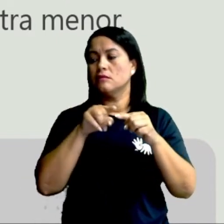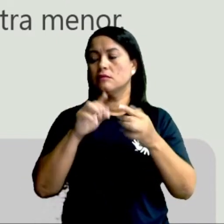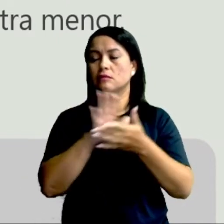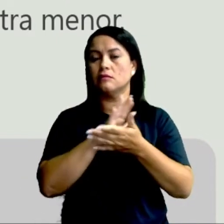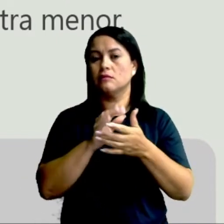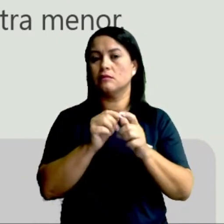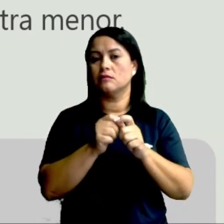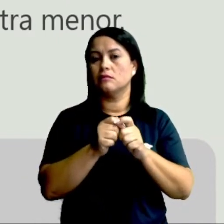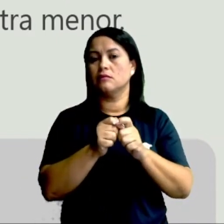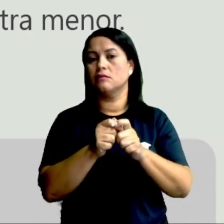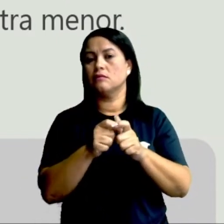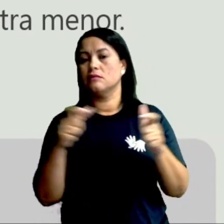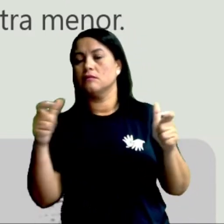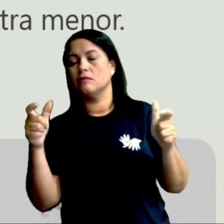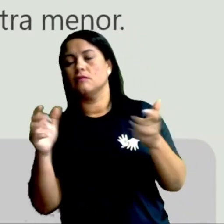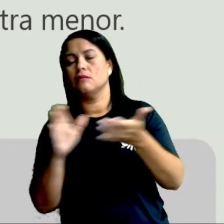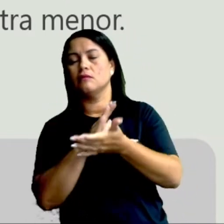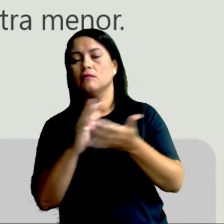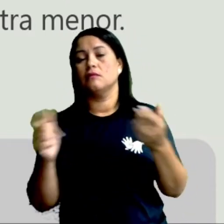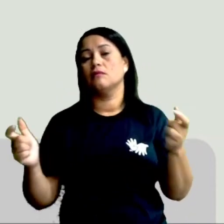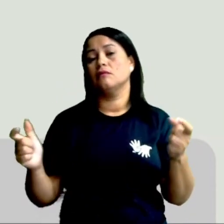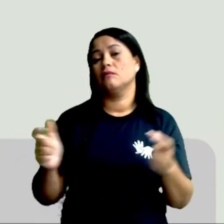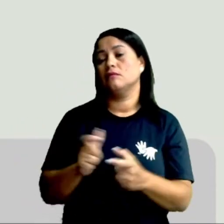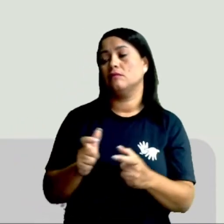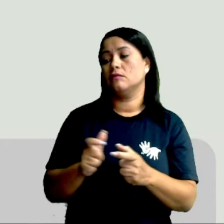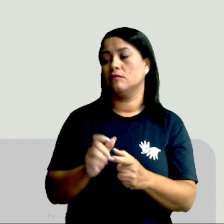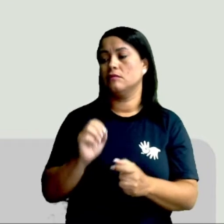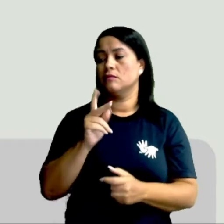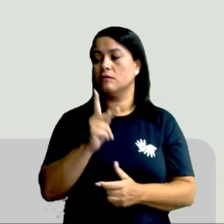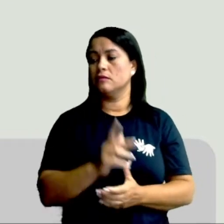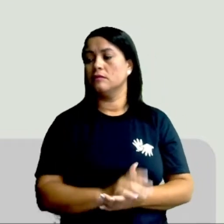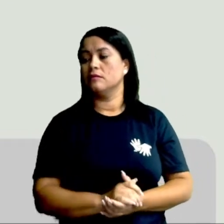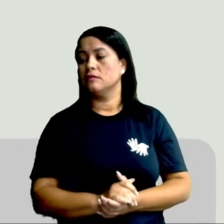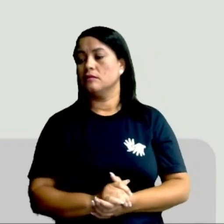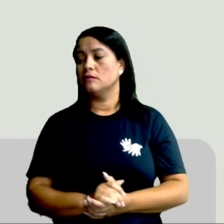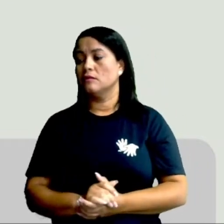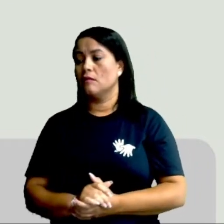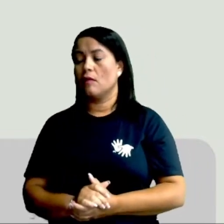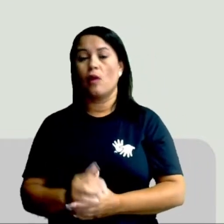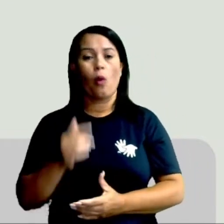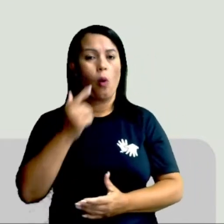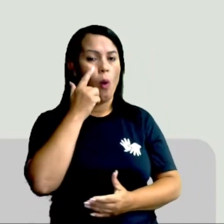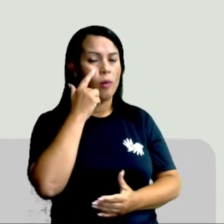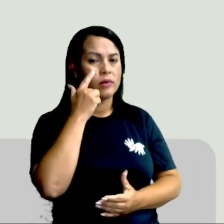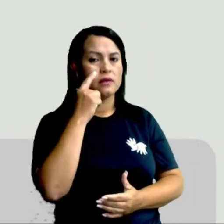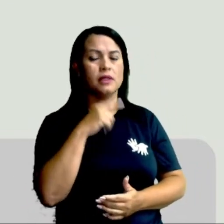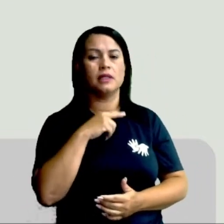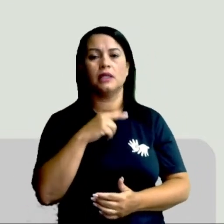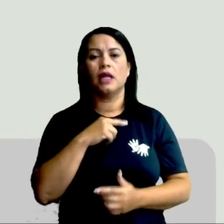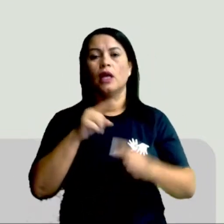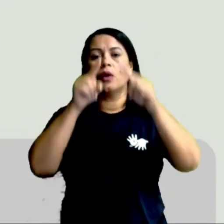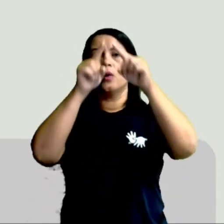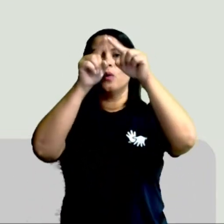é maior e outra menor, ok? Então, aqui agora eu tenho